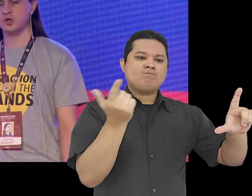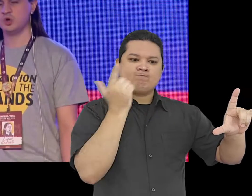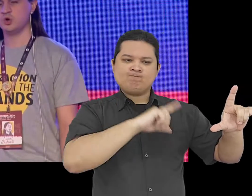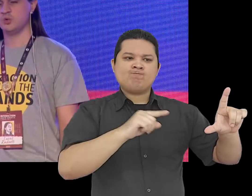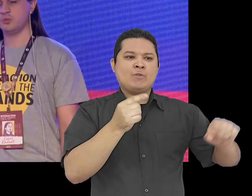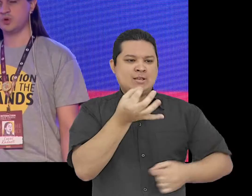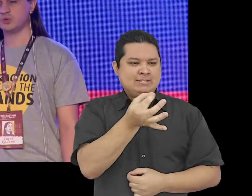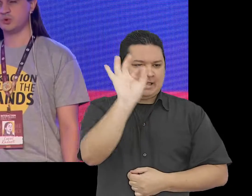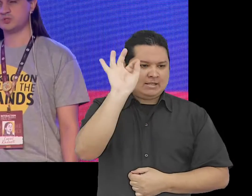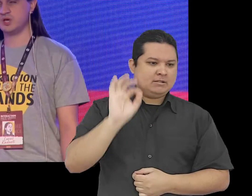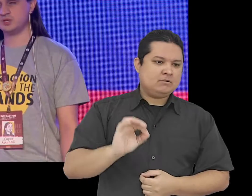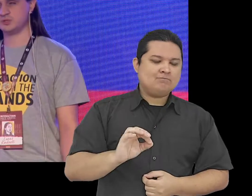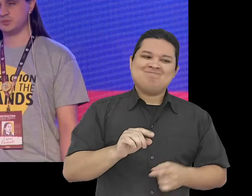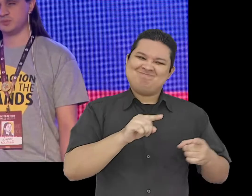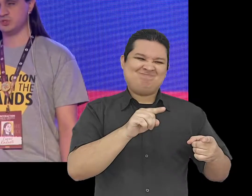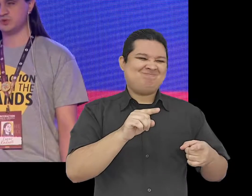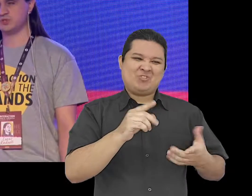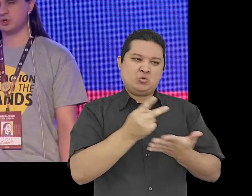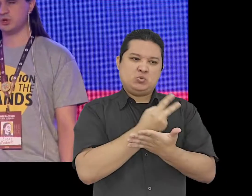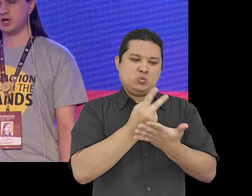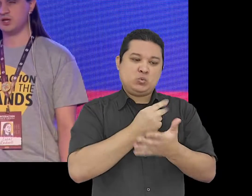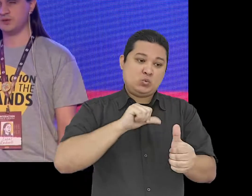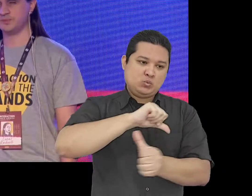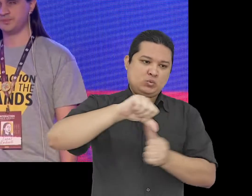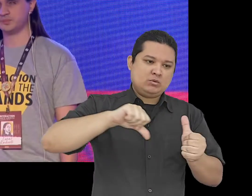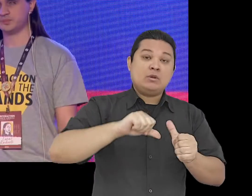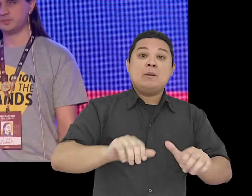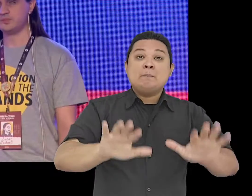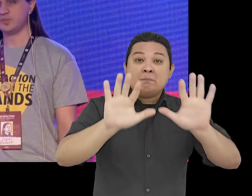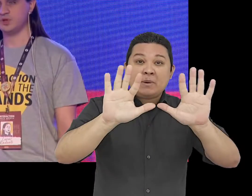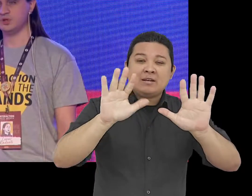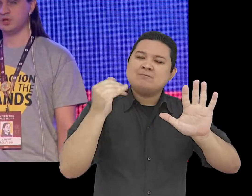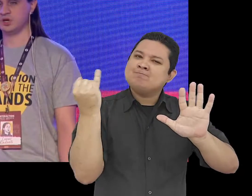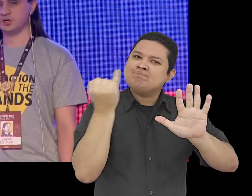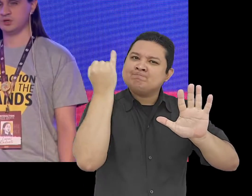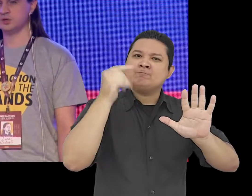funcionando. Mas o processo de você se colocar